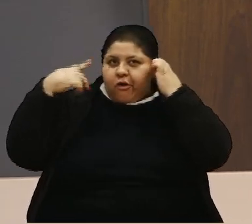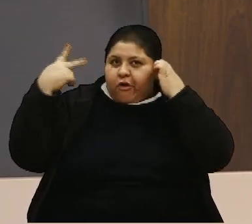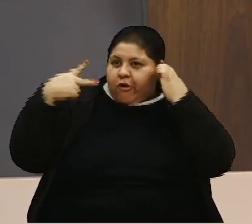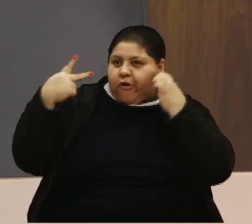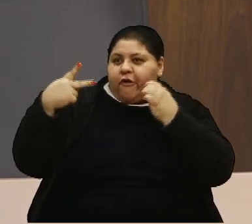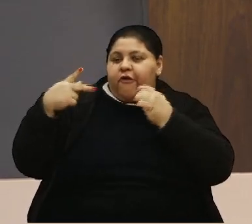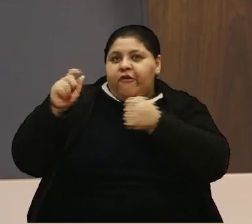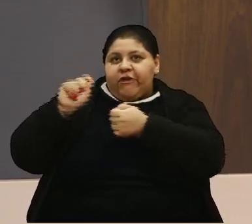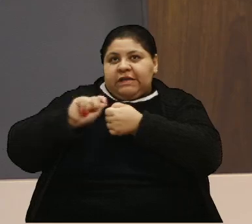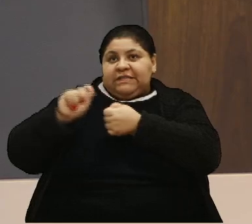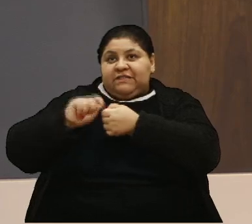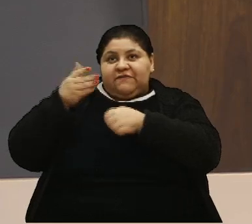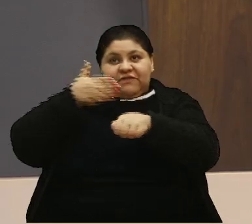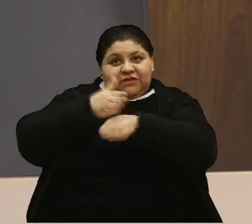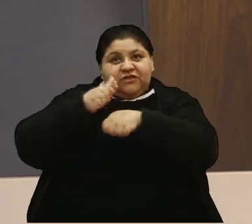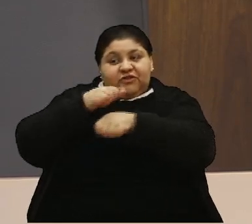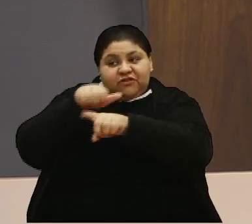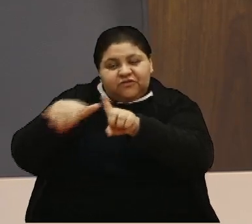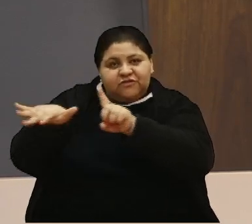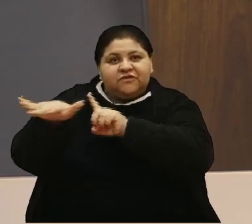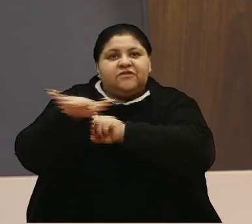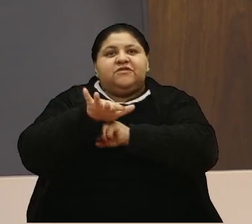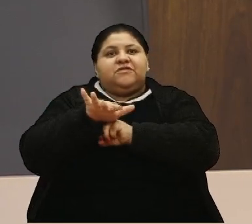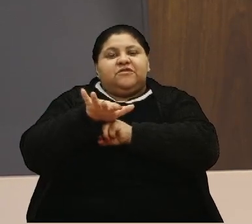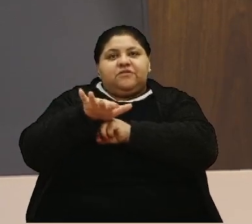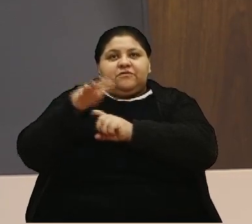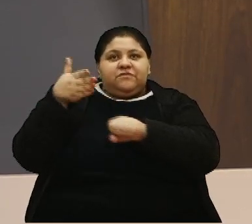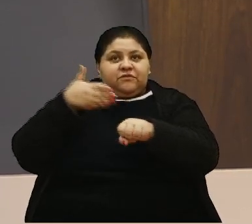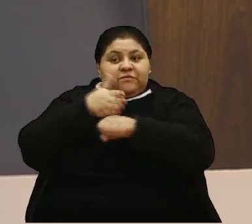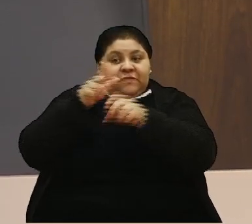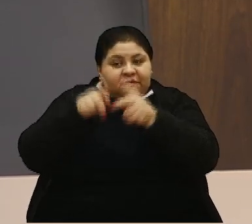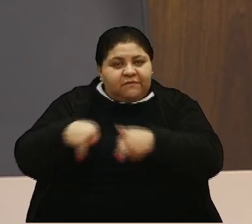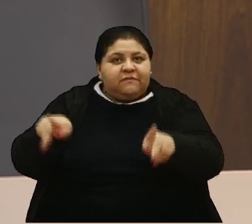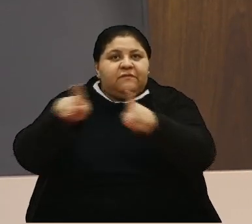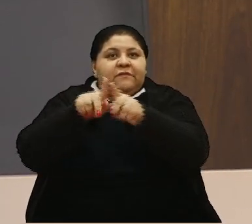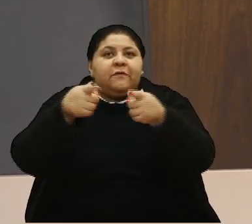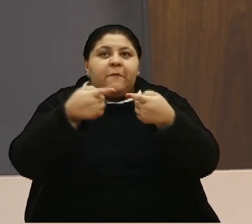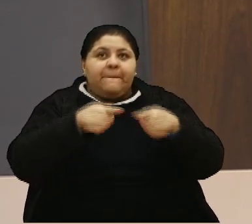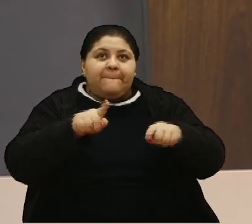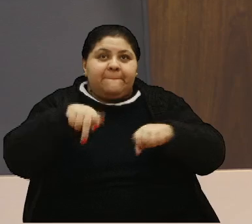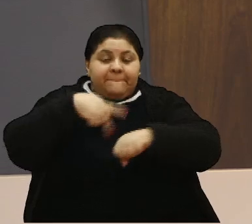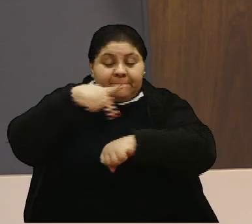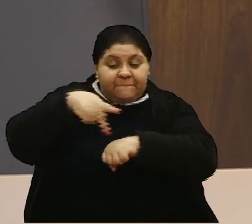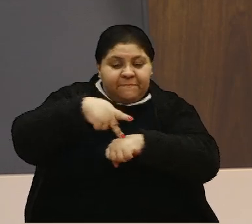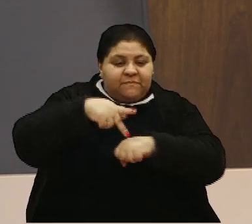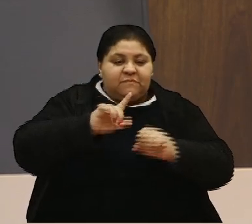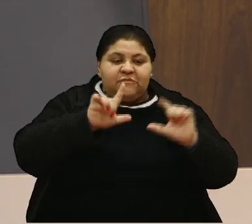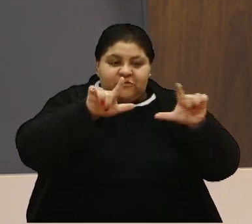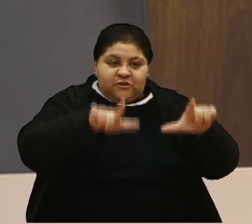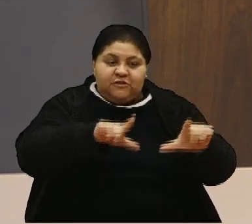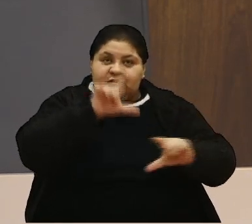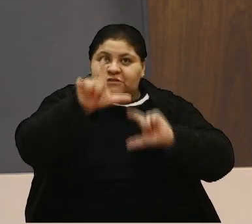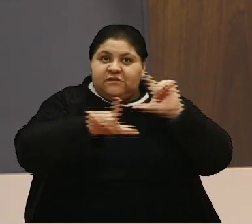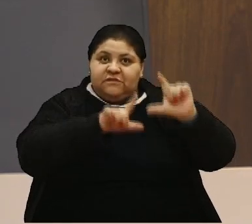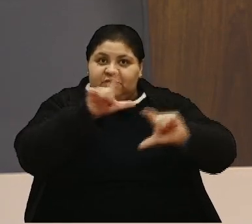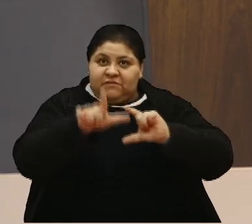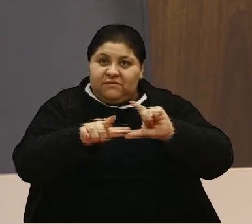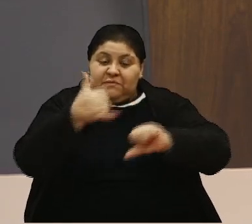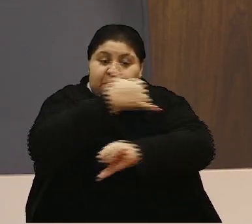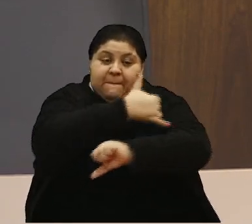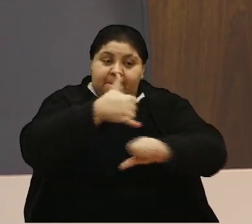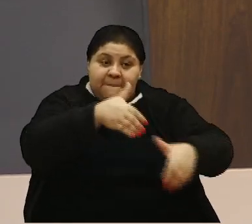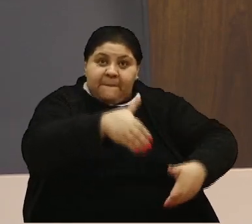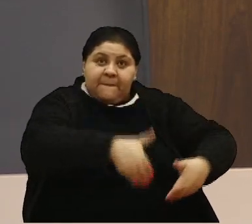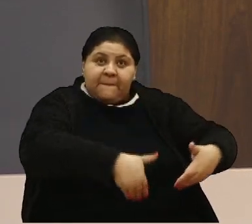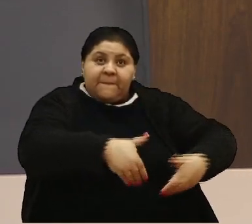ela se faz com participação social, com participação popular, mas em um país, em um local onde as pessoas ainda passam fome,